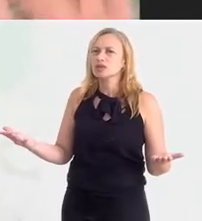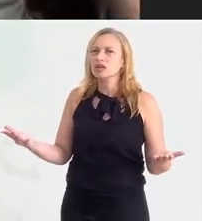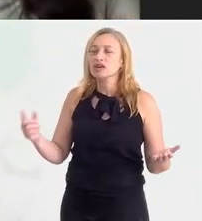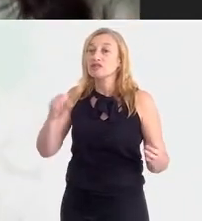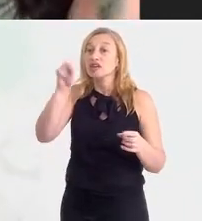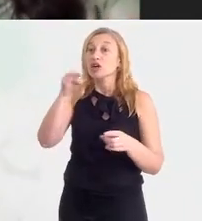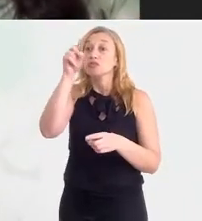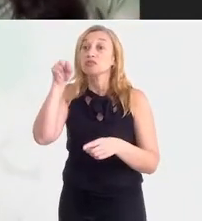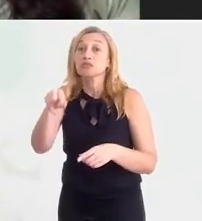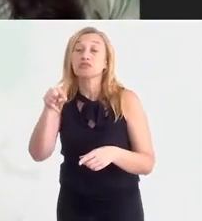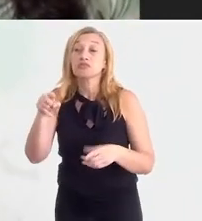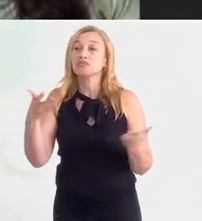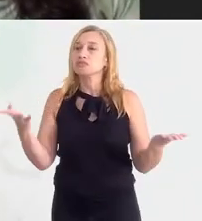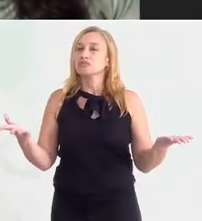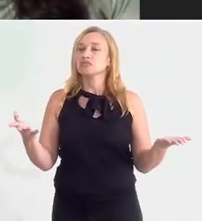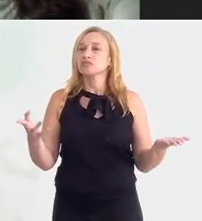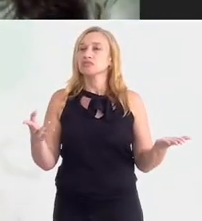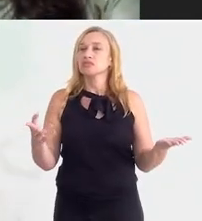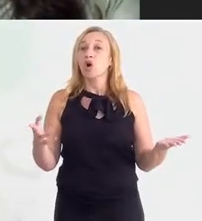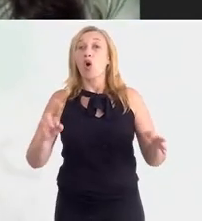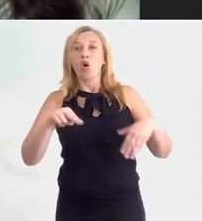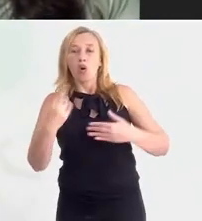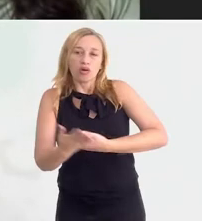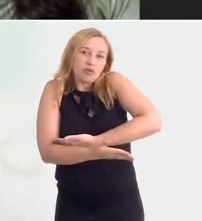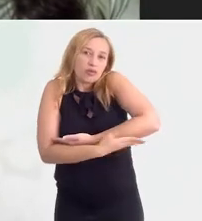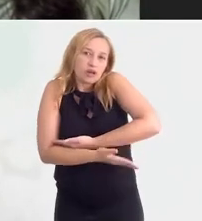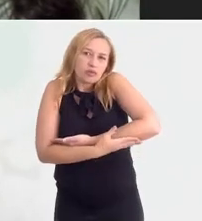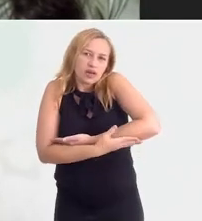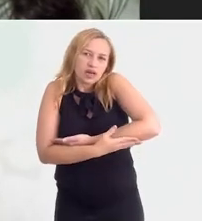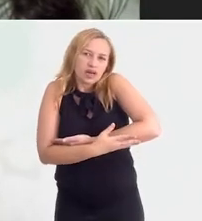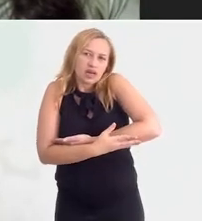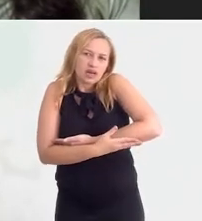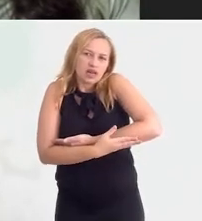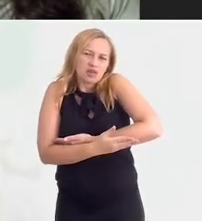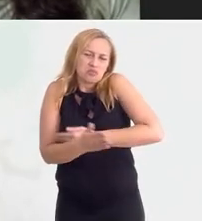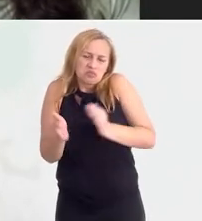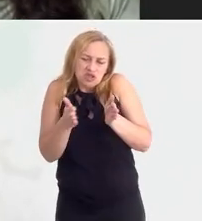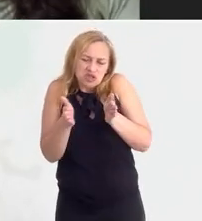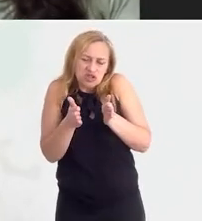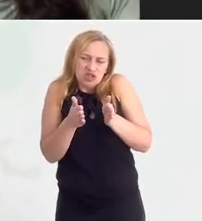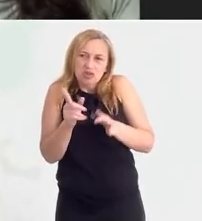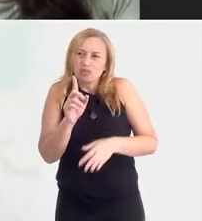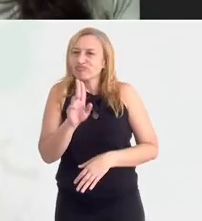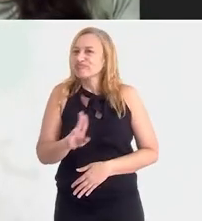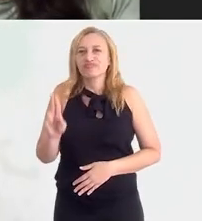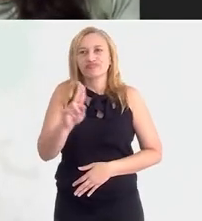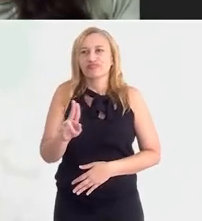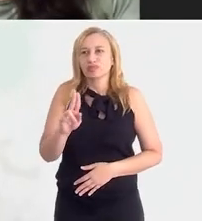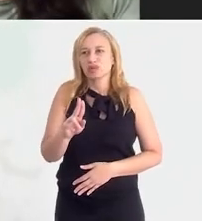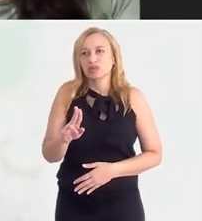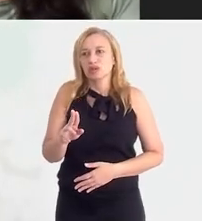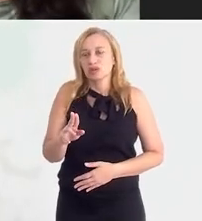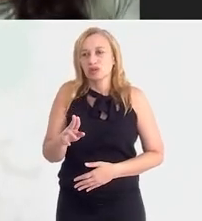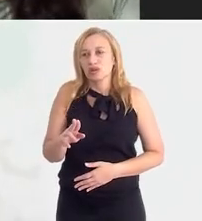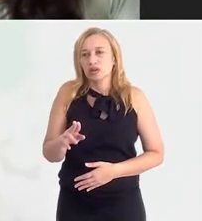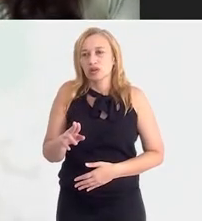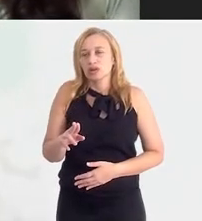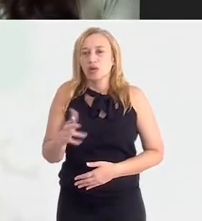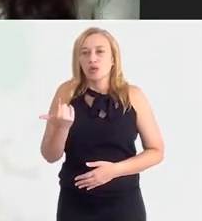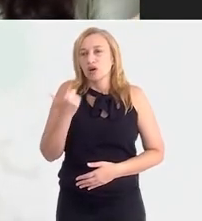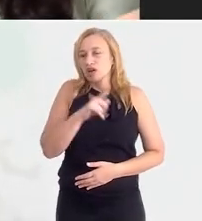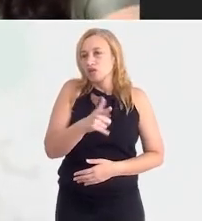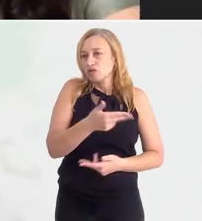é sou ainda um... é um apaixonada. bebezinho tão recém-nascido que ainda não teve tempo de usar. E aí, de repente, ganhou um monte